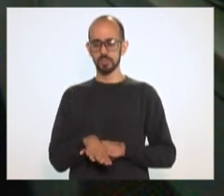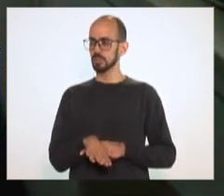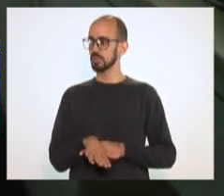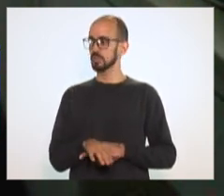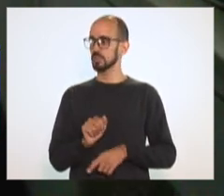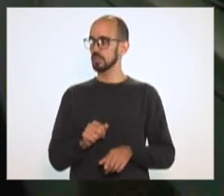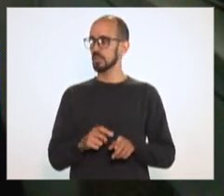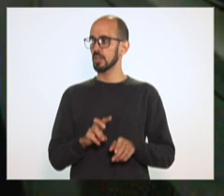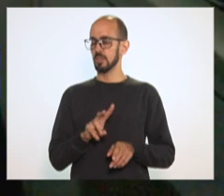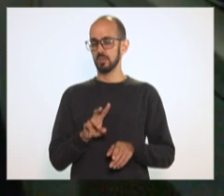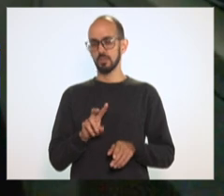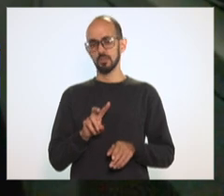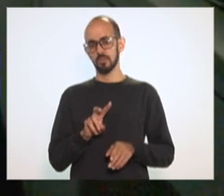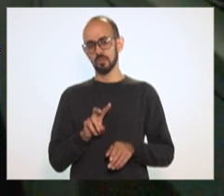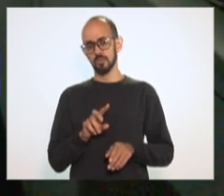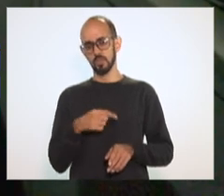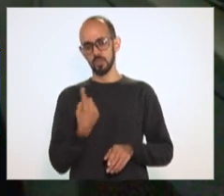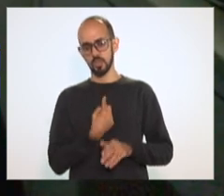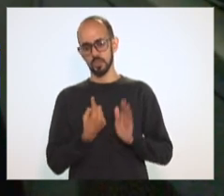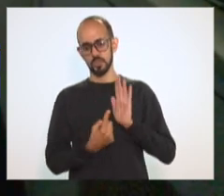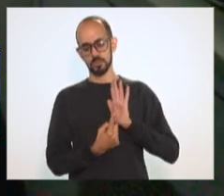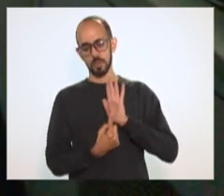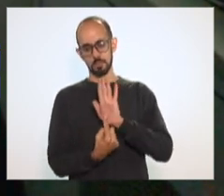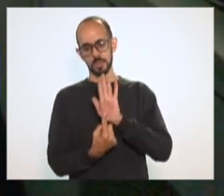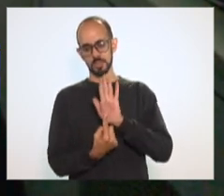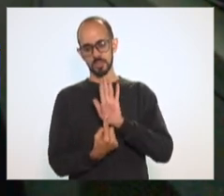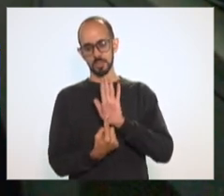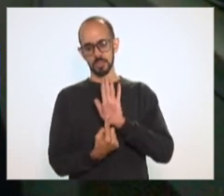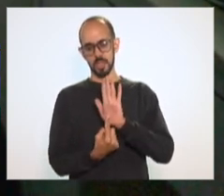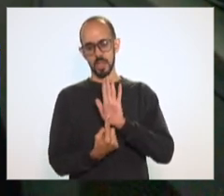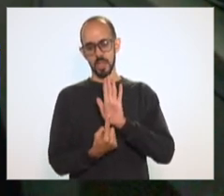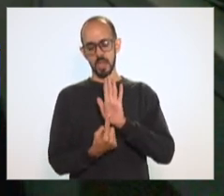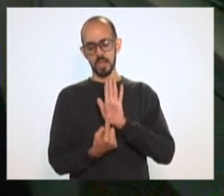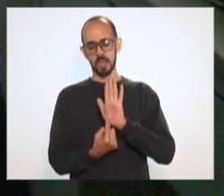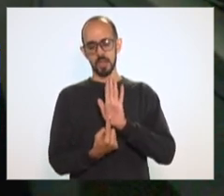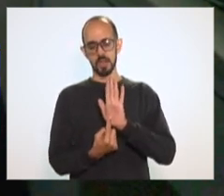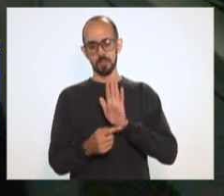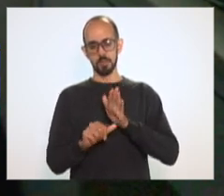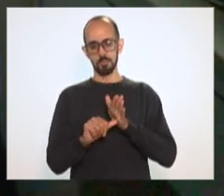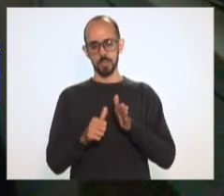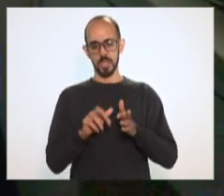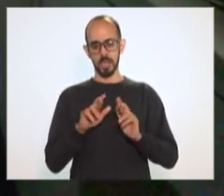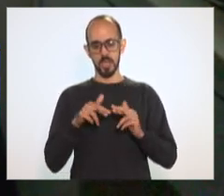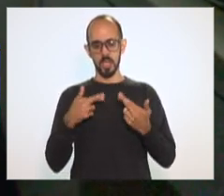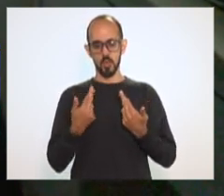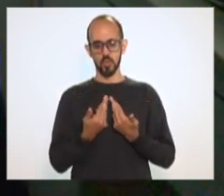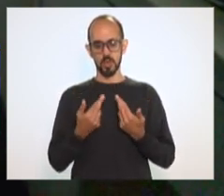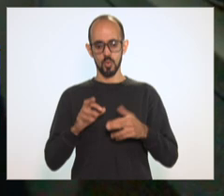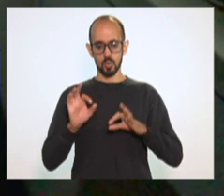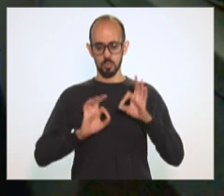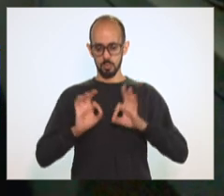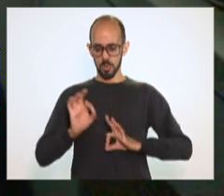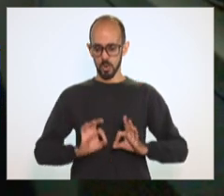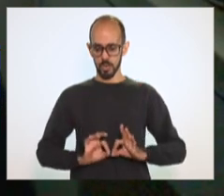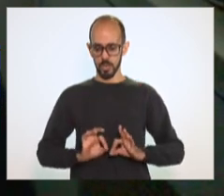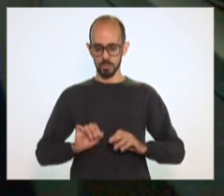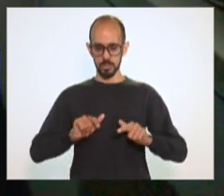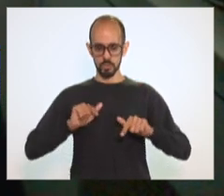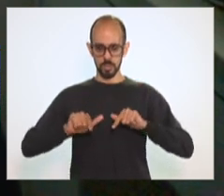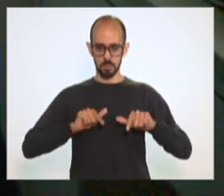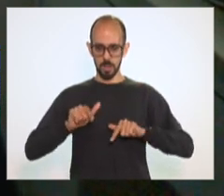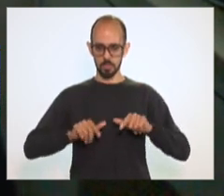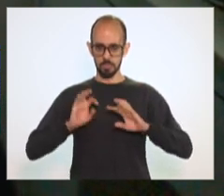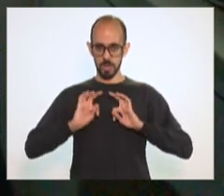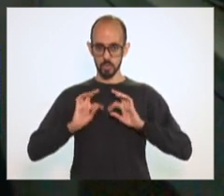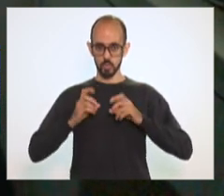apresentaremos depois da instalação na primeira reunião um programa de trabalho para toda a CPI